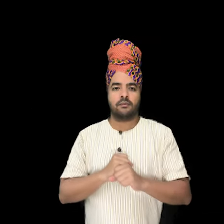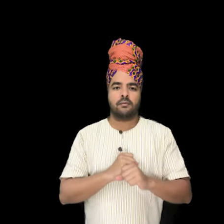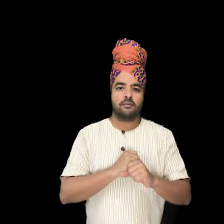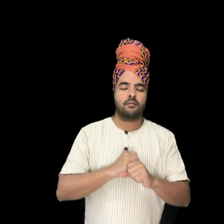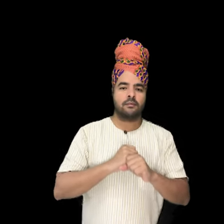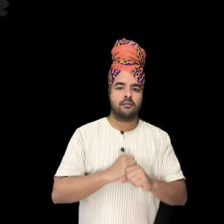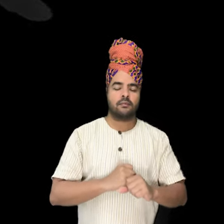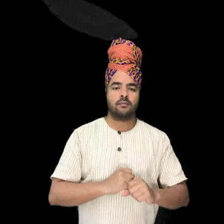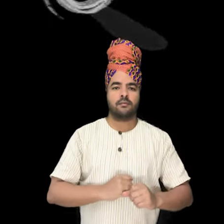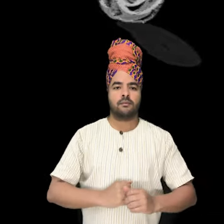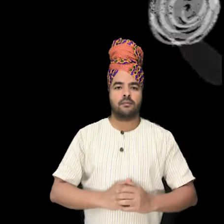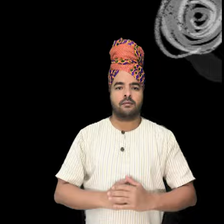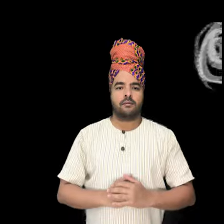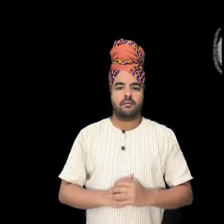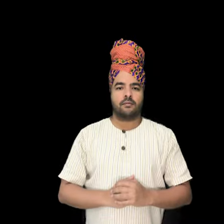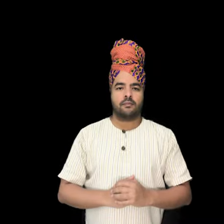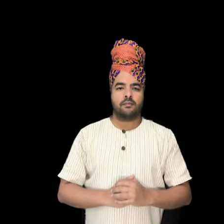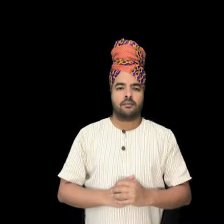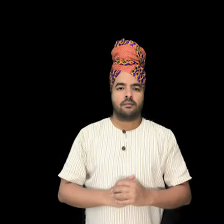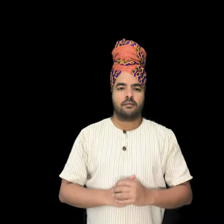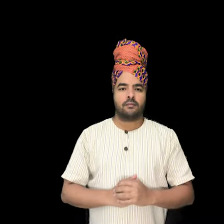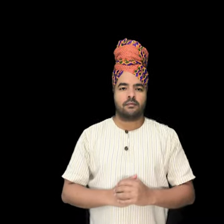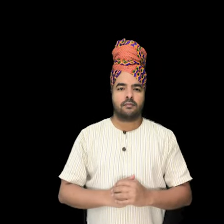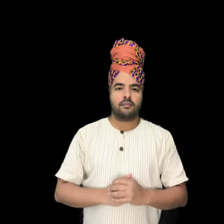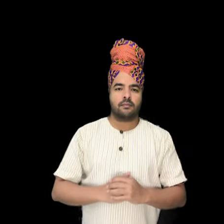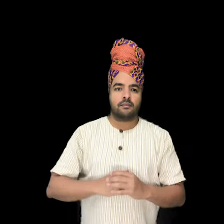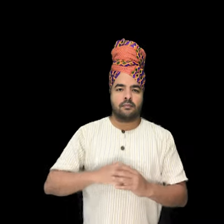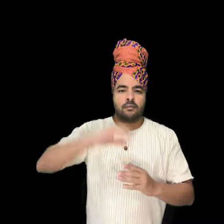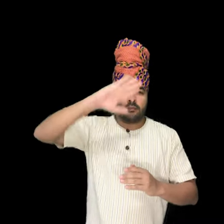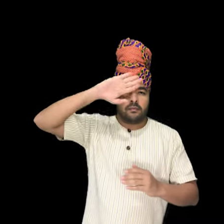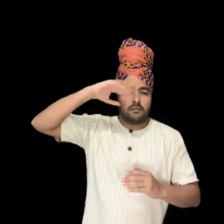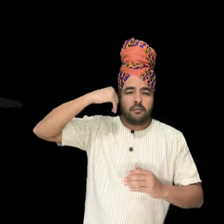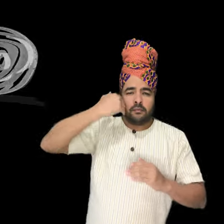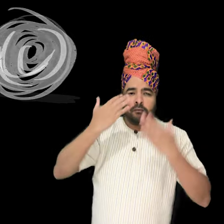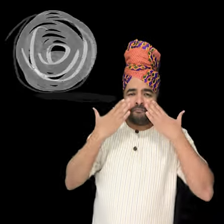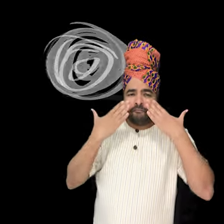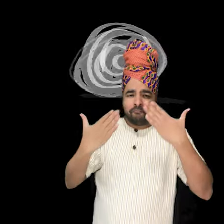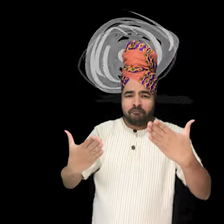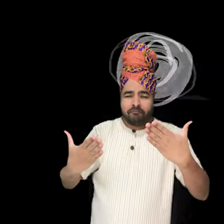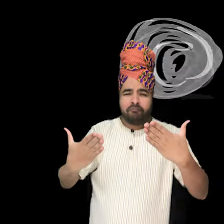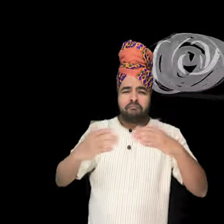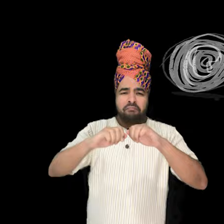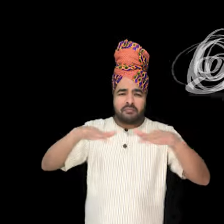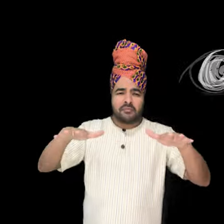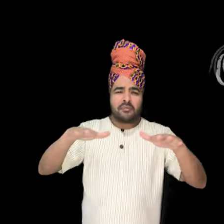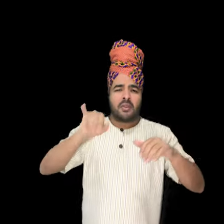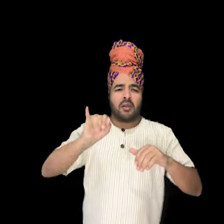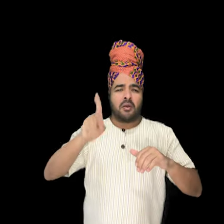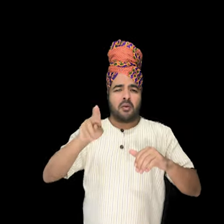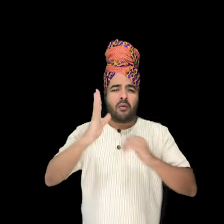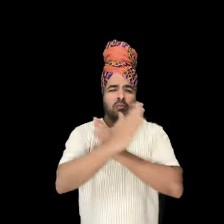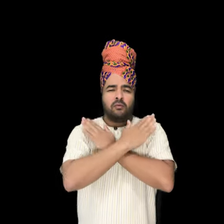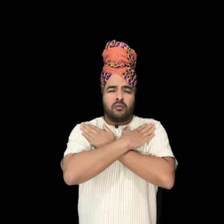o novelo ocorre pela tela e a febre está à espreita e por a